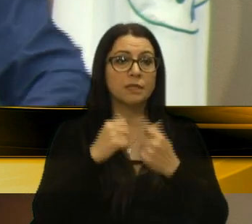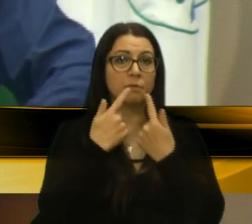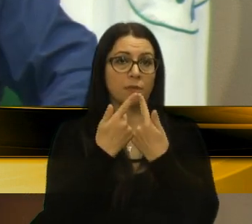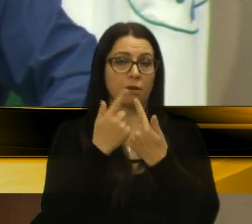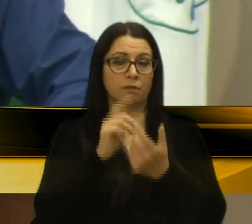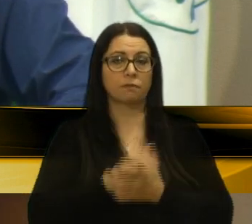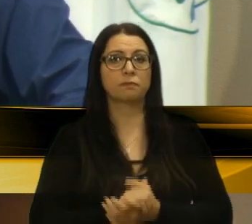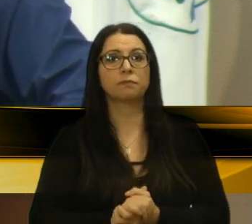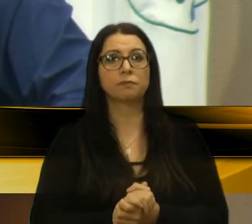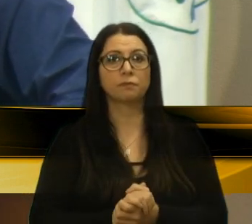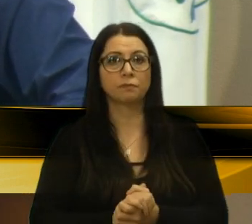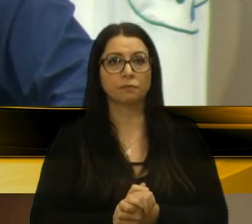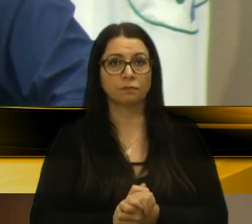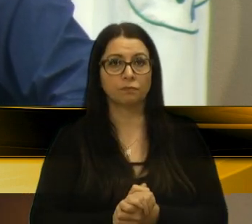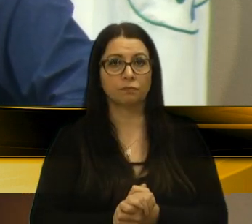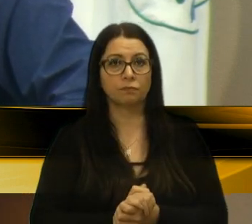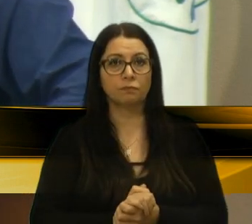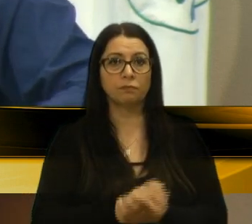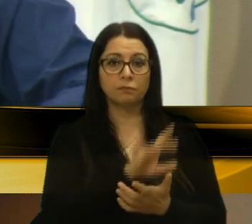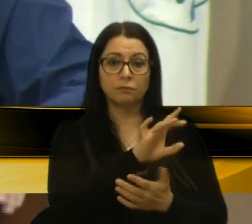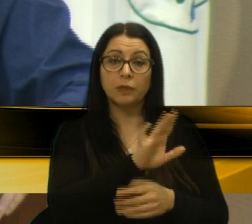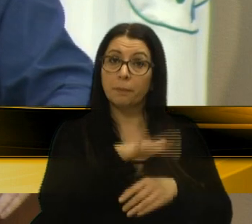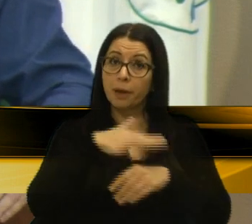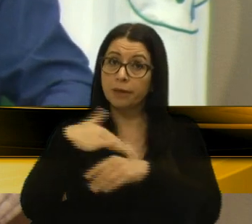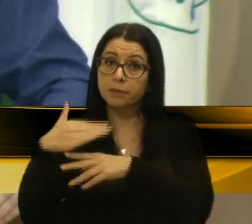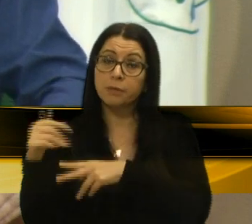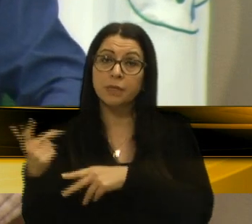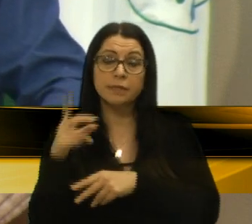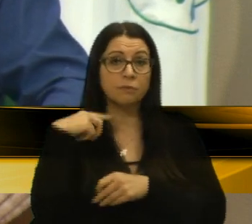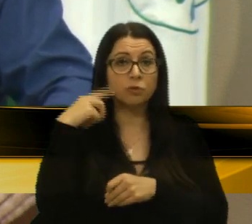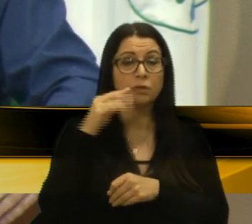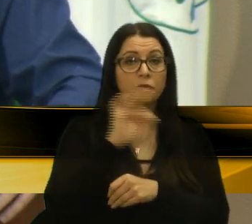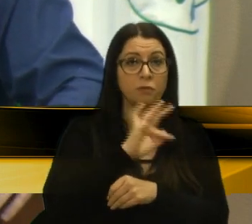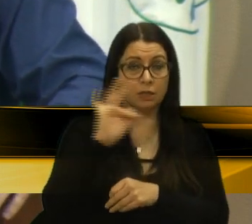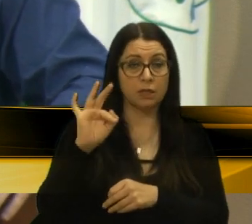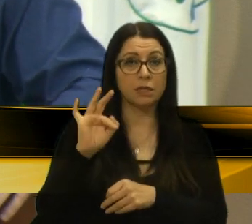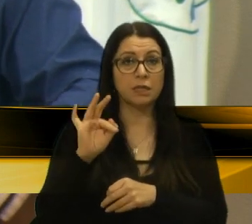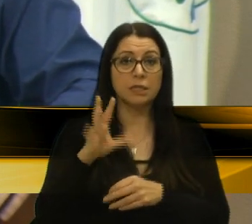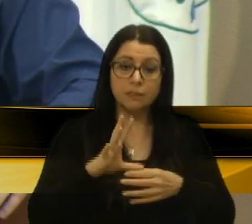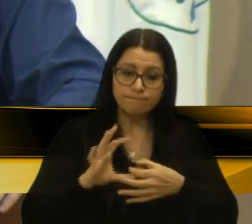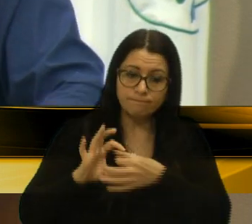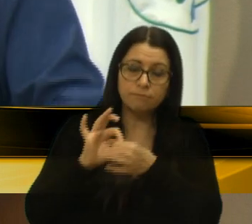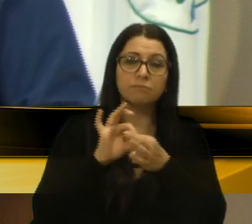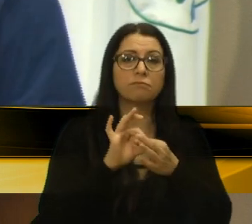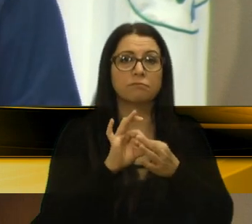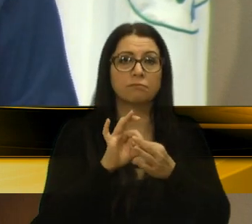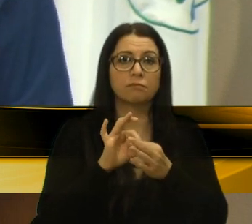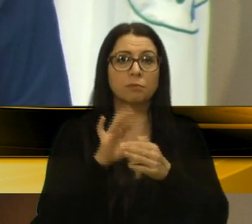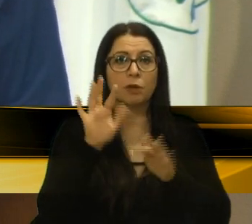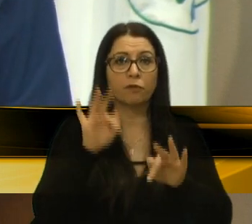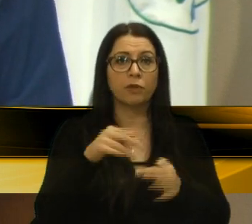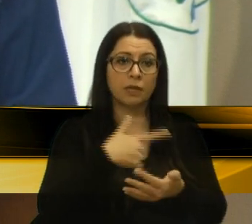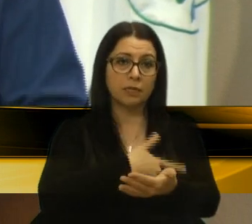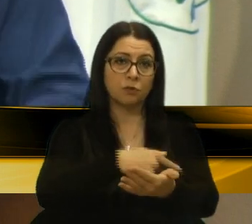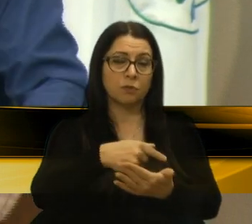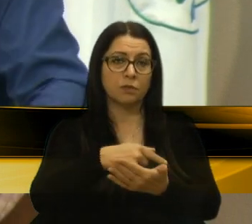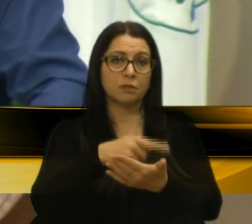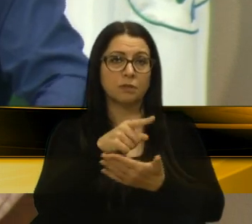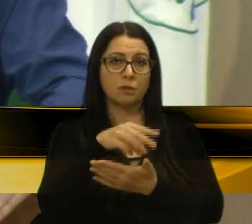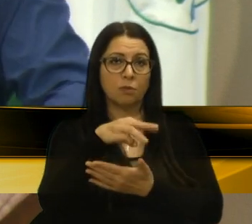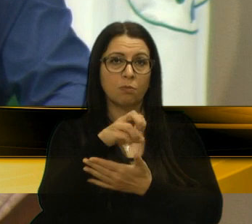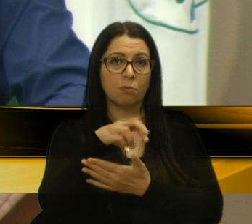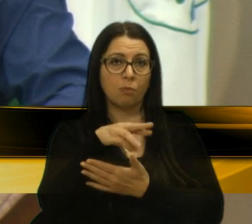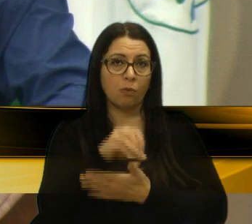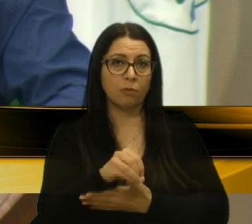Legislativa. Cada vez mais deputados federais se juntavam pelo fim do mormo. Cada vez